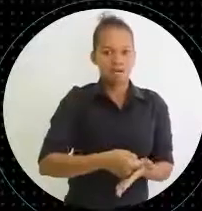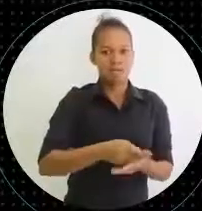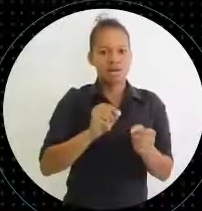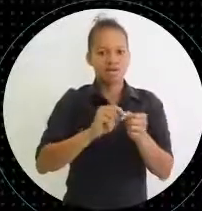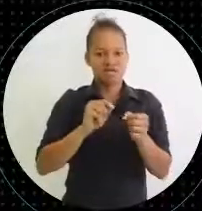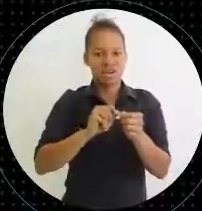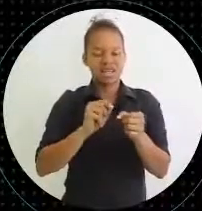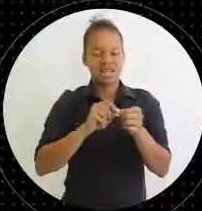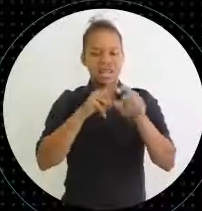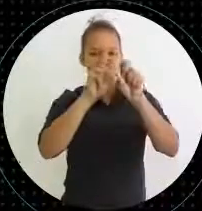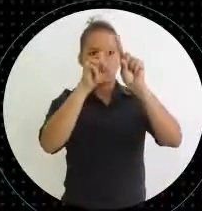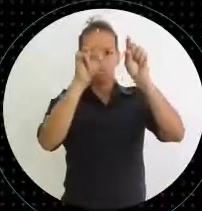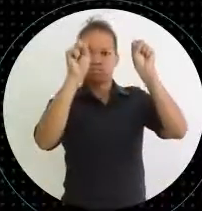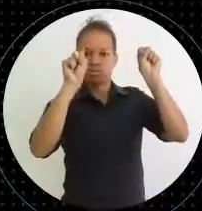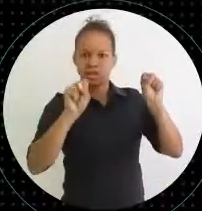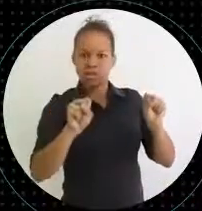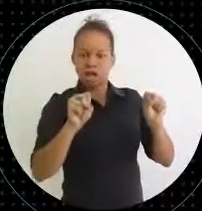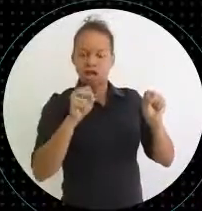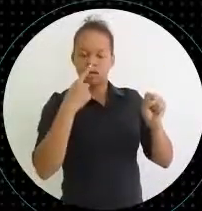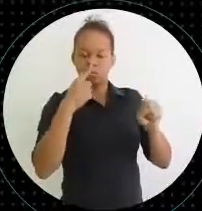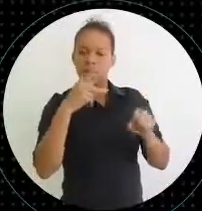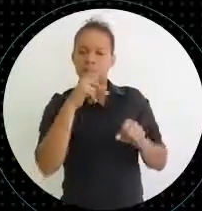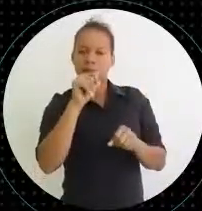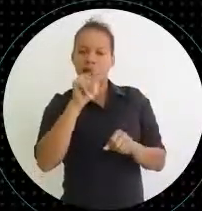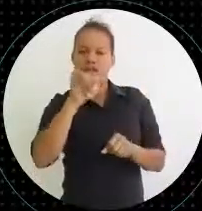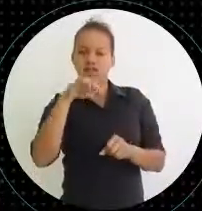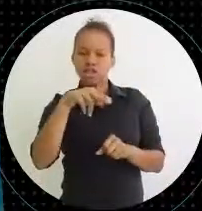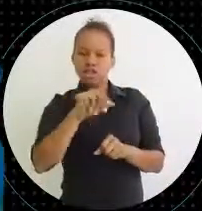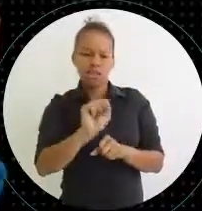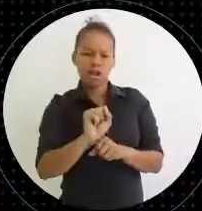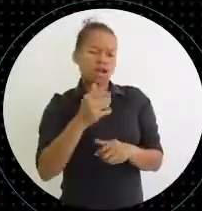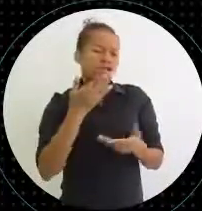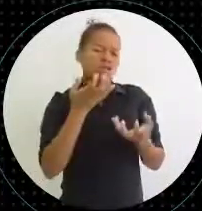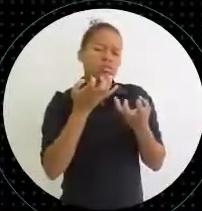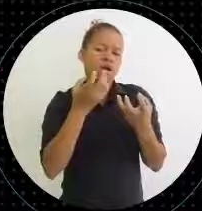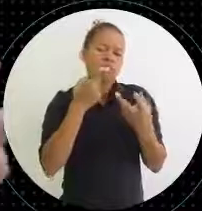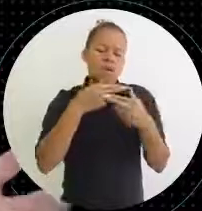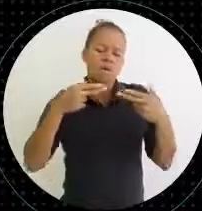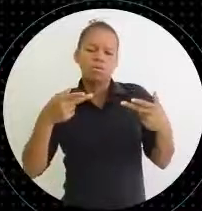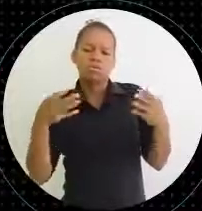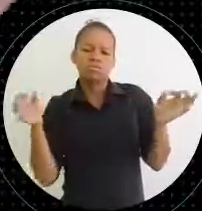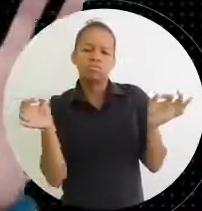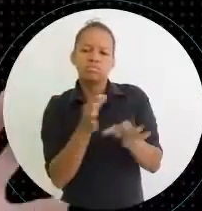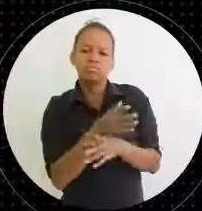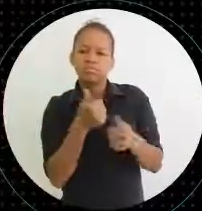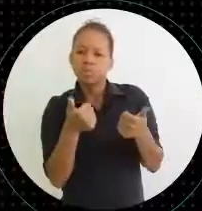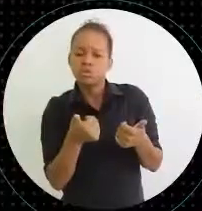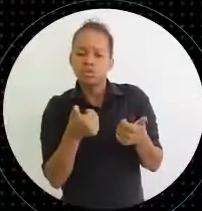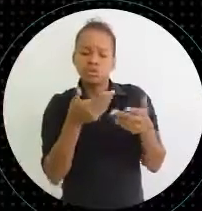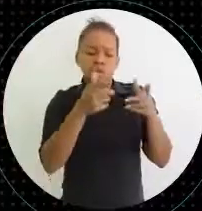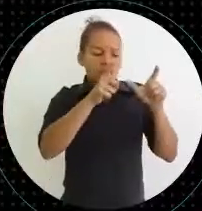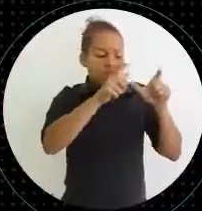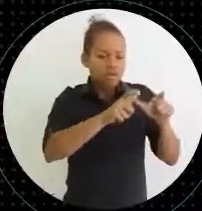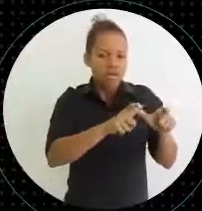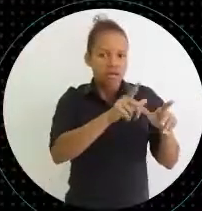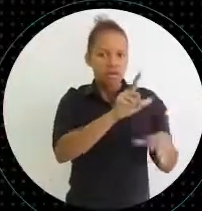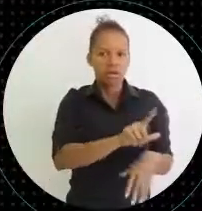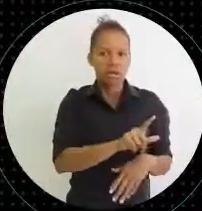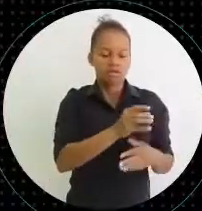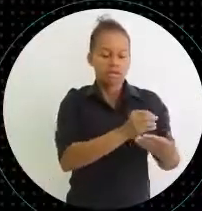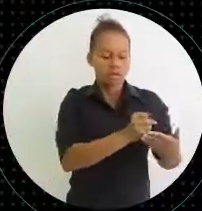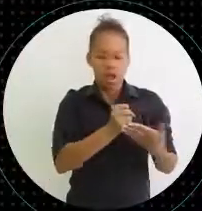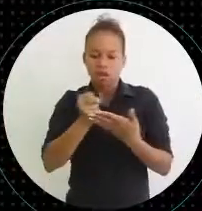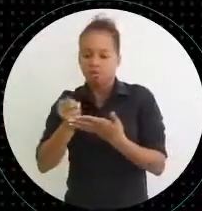fazer o design mesmo da página. Ele só quer mesmo alguma coisa pronta, alguma coisa que fique ali e você não quer